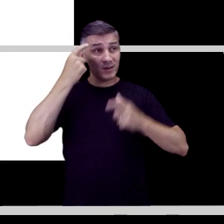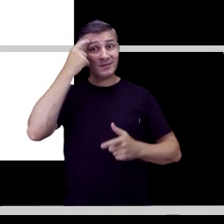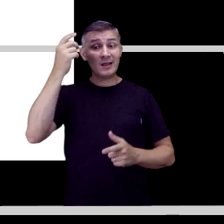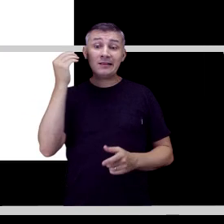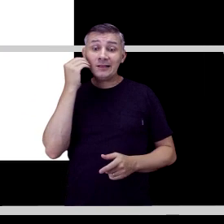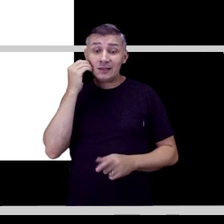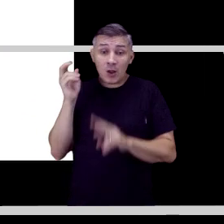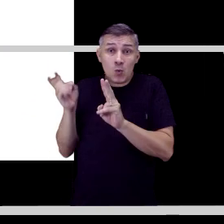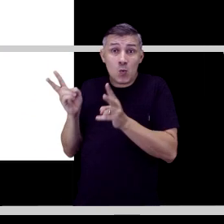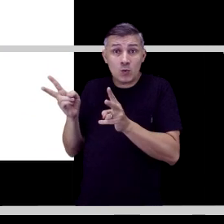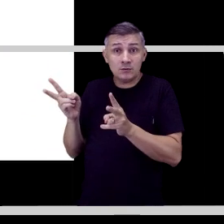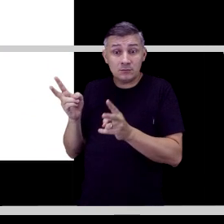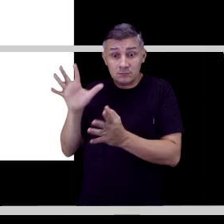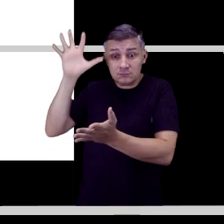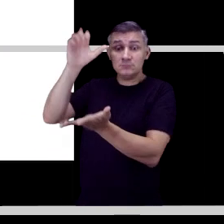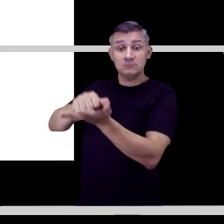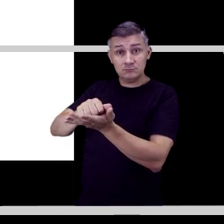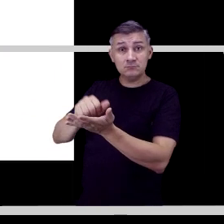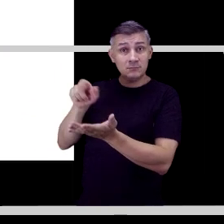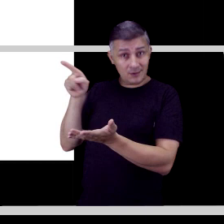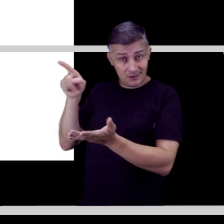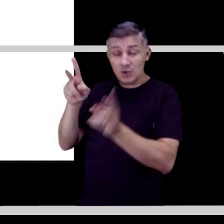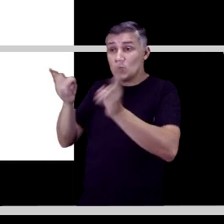no terreno, né, que nos marcou, de alguma forma,